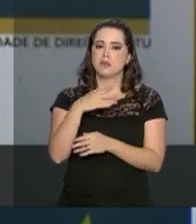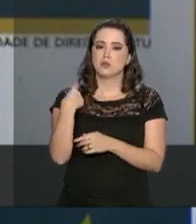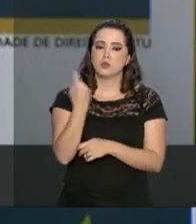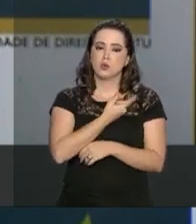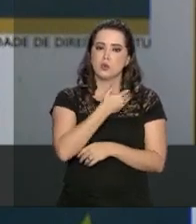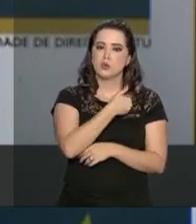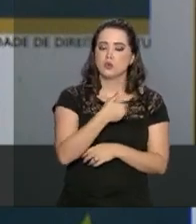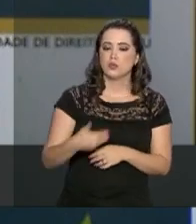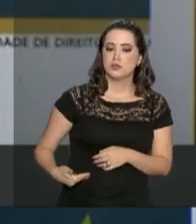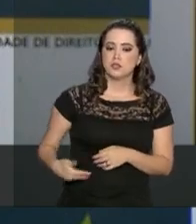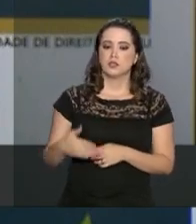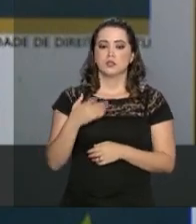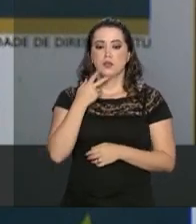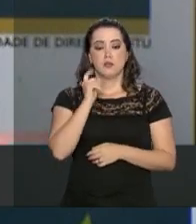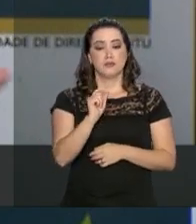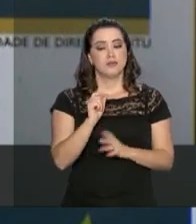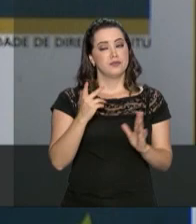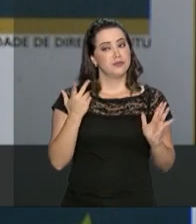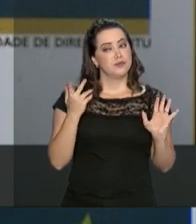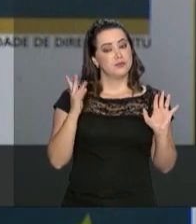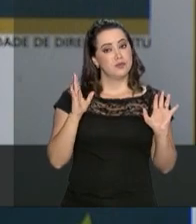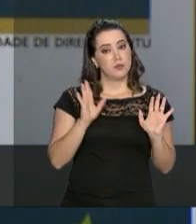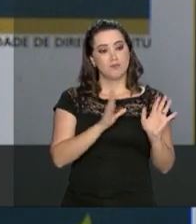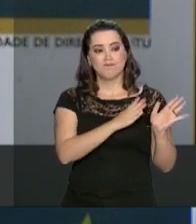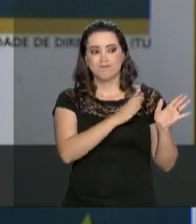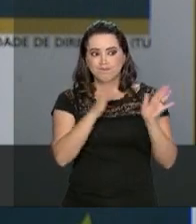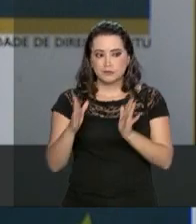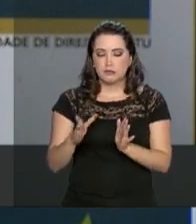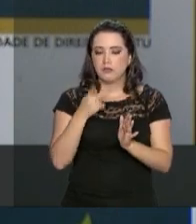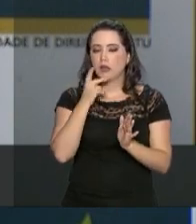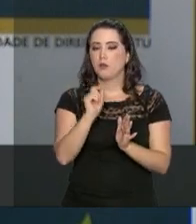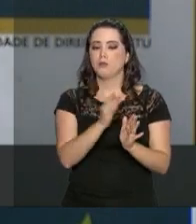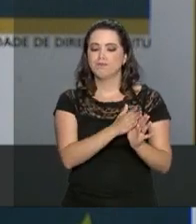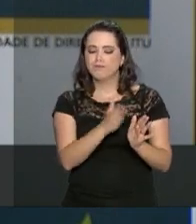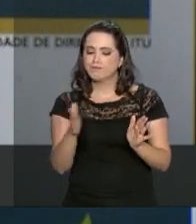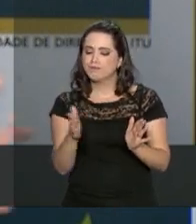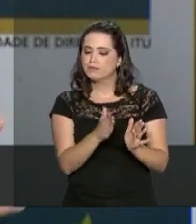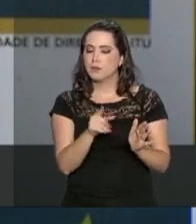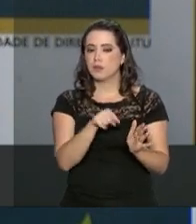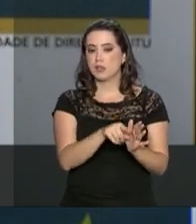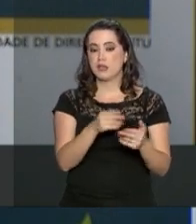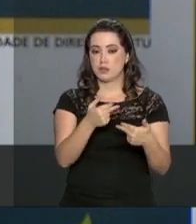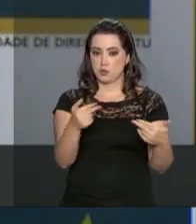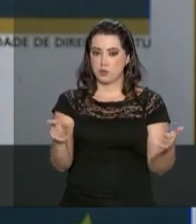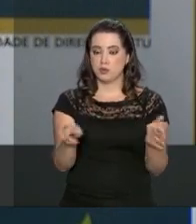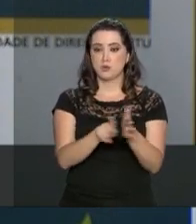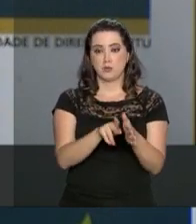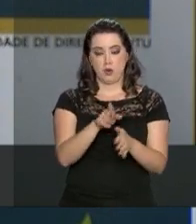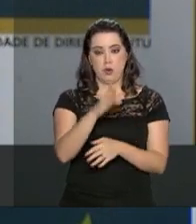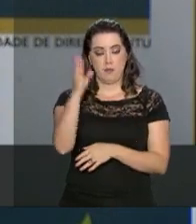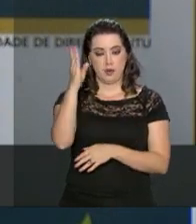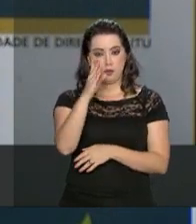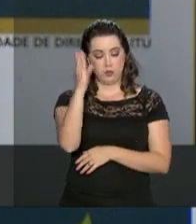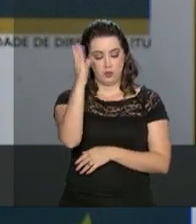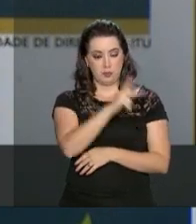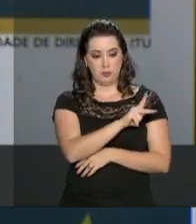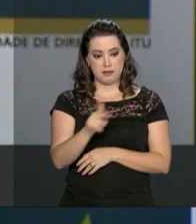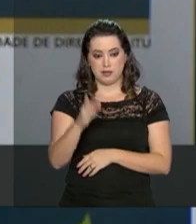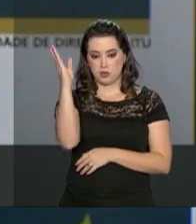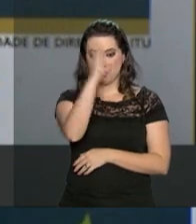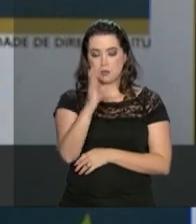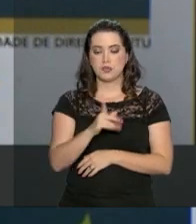nosso governo, e aqui eu faço um corte para dizer que estes acervos presidenciais, eles têm